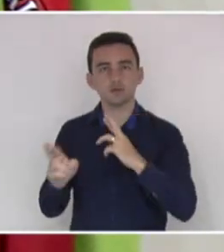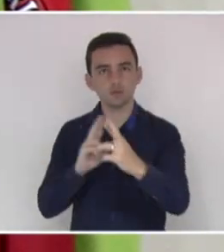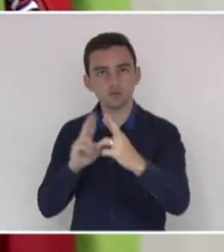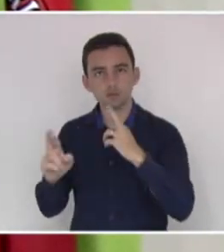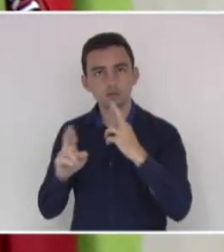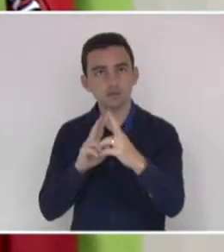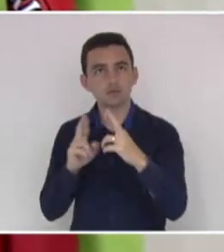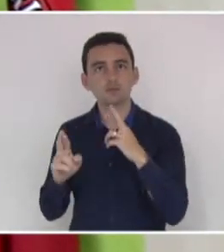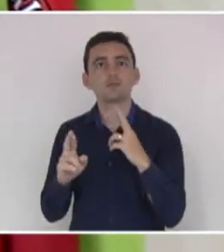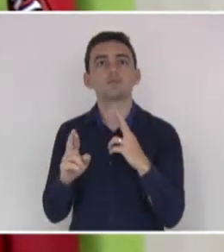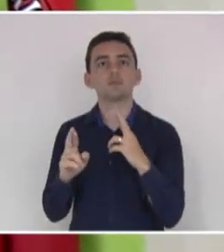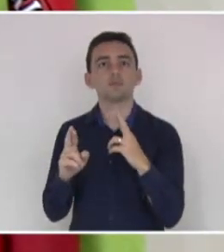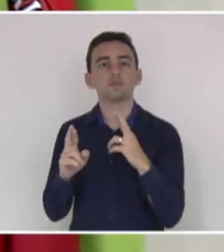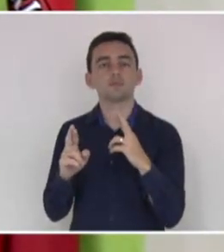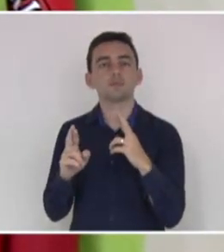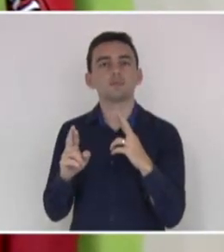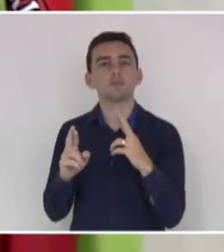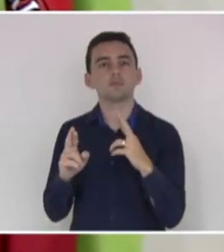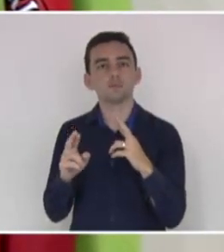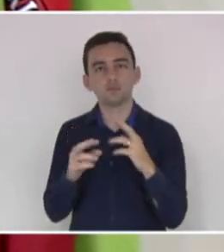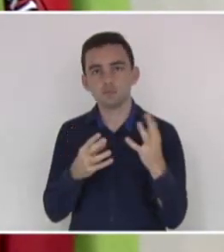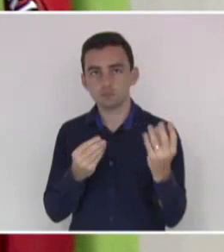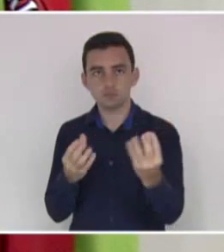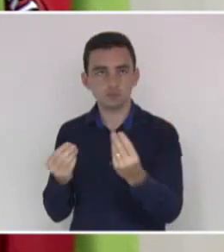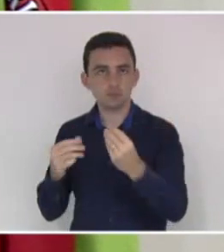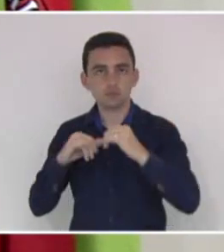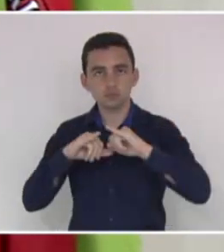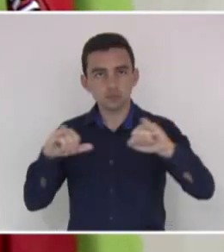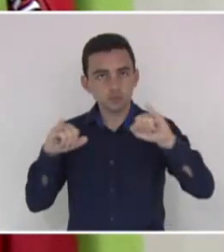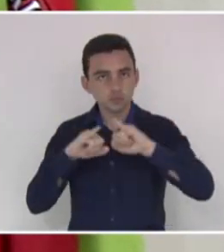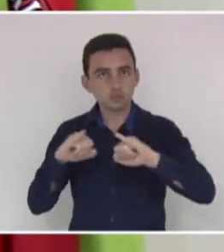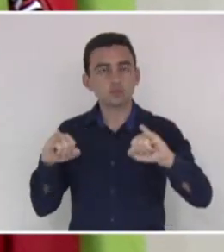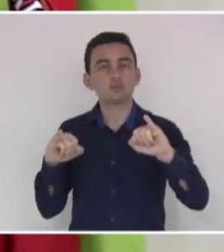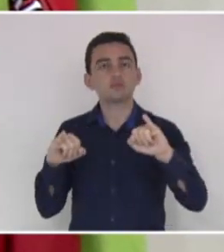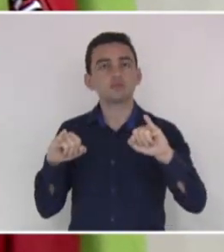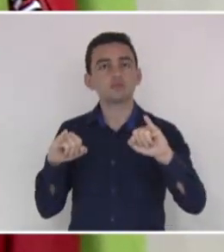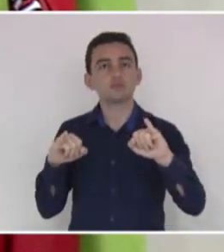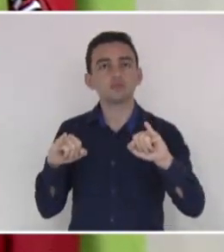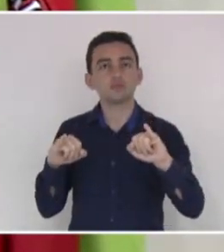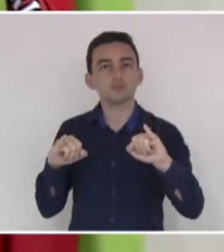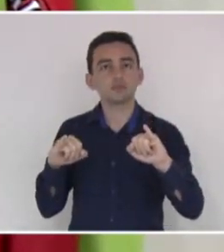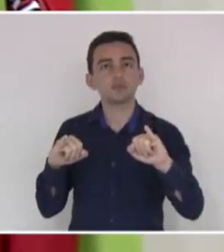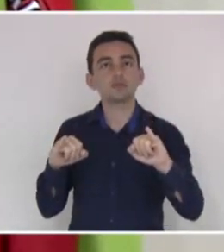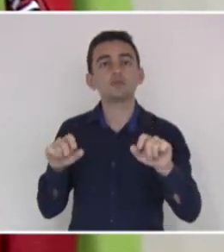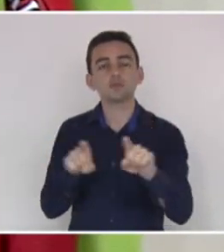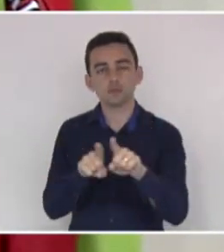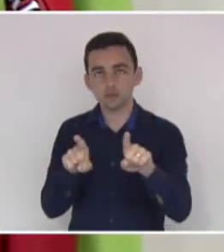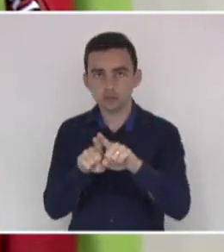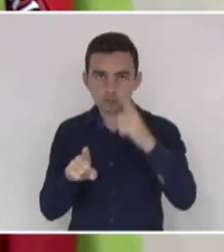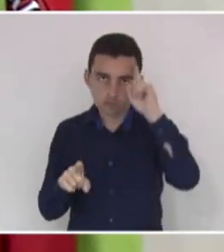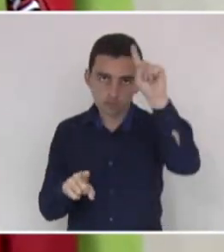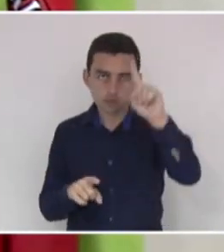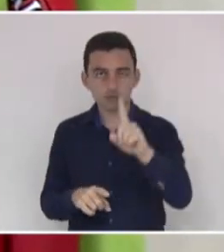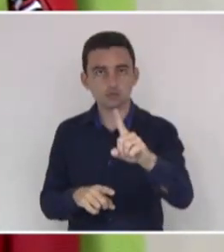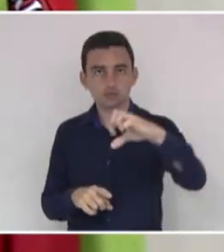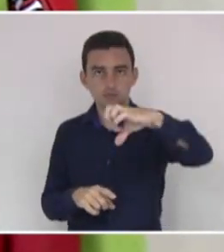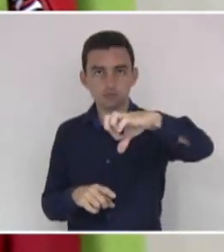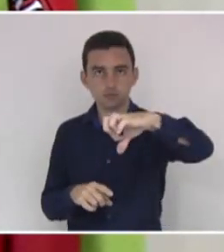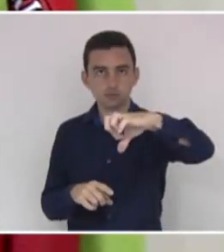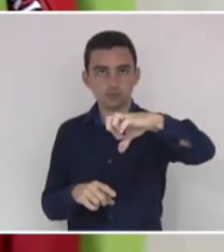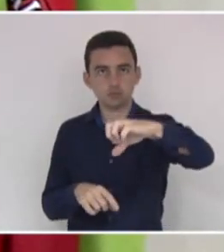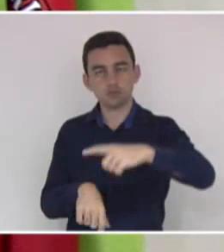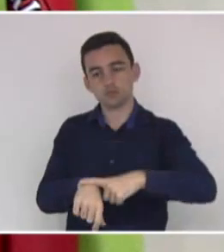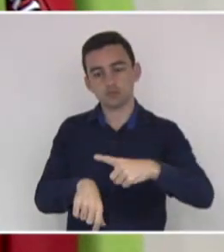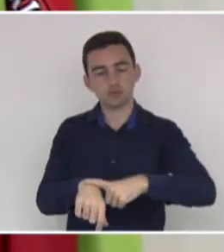ocorrido, inclusive, manifestações. Agora, no próximo domingo, dia 19, às 10 horas, as